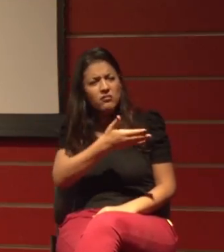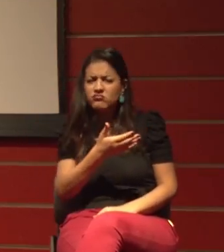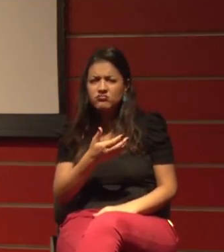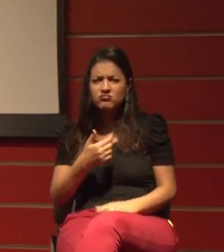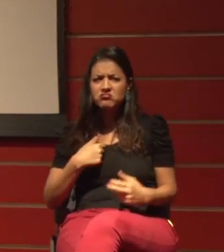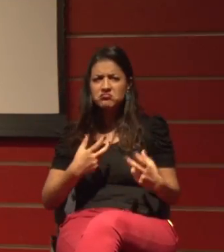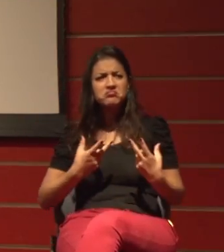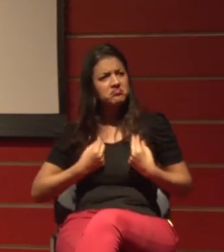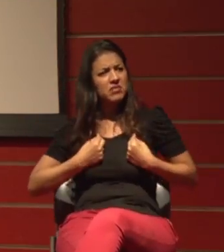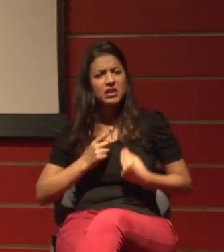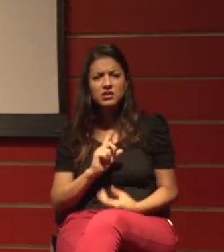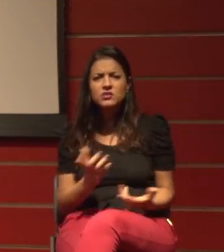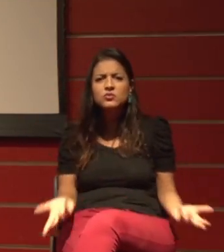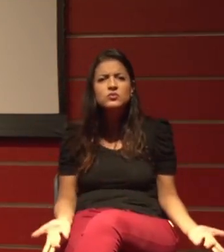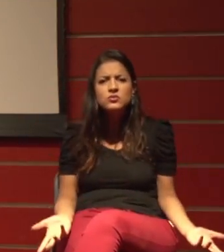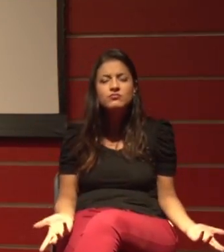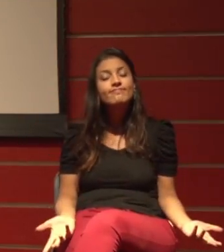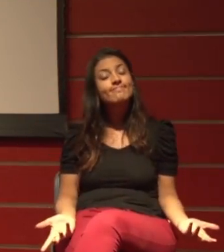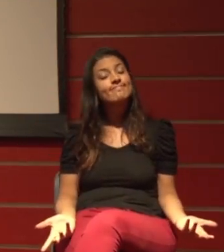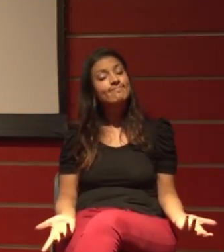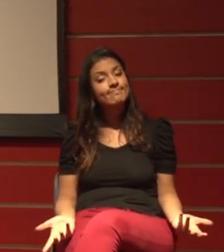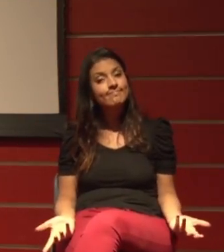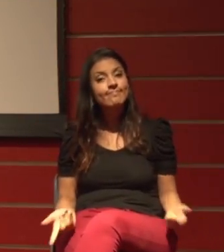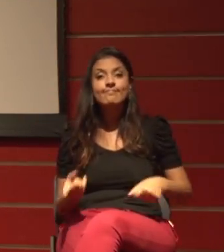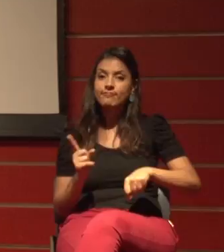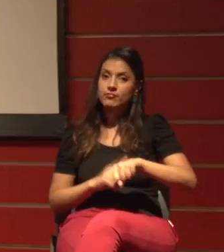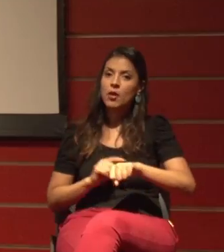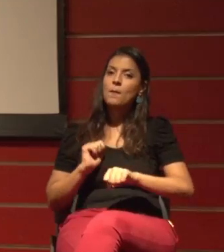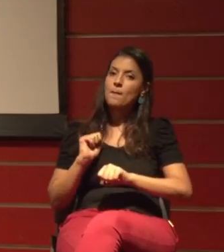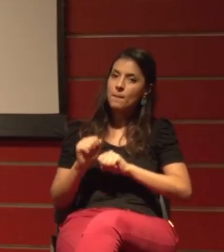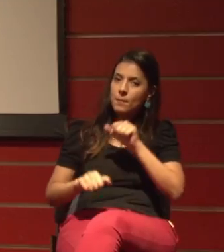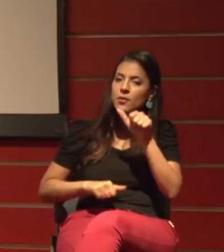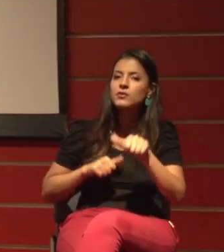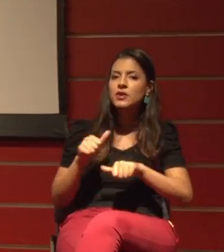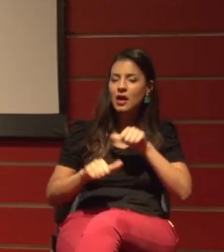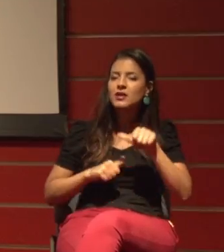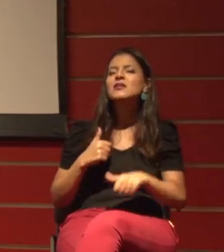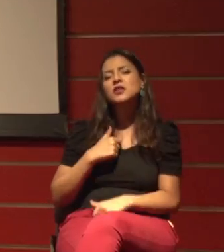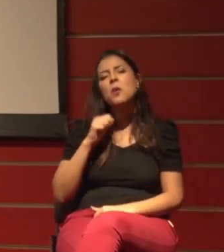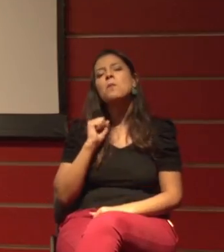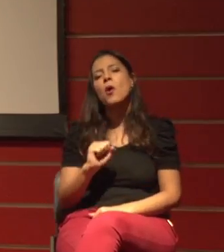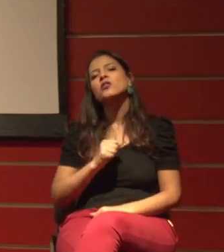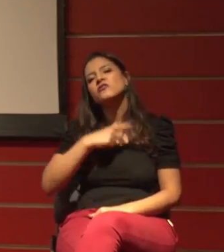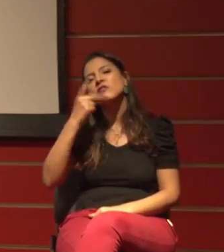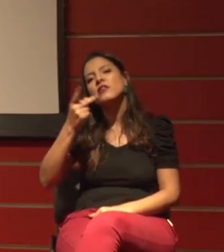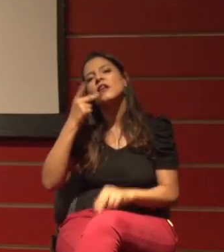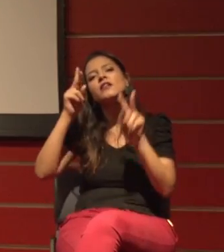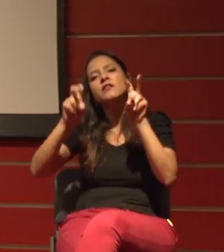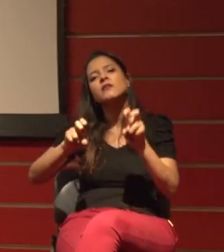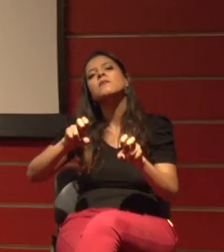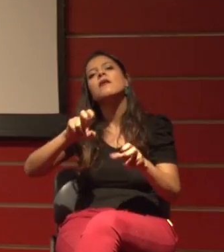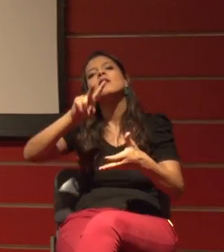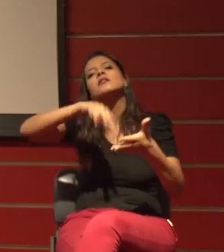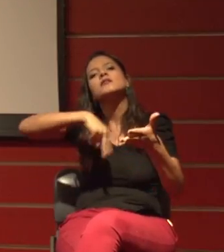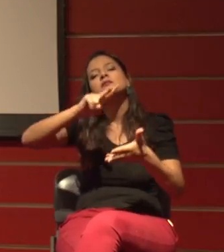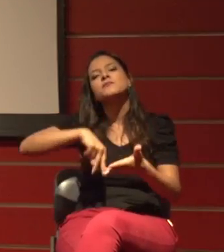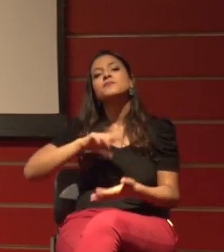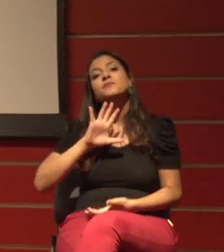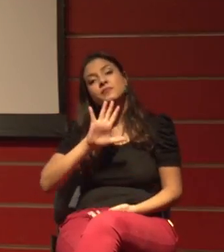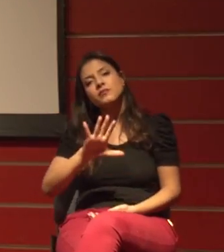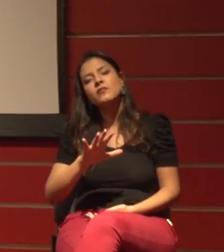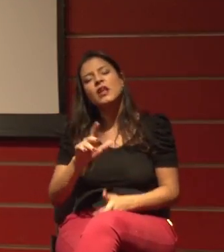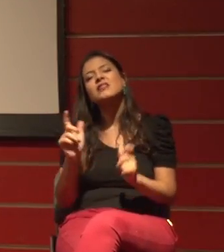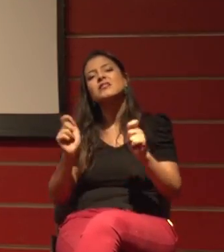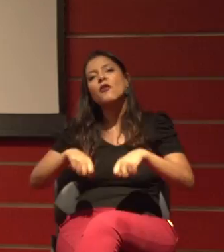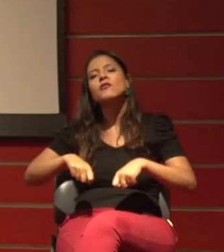no momento de mudar principalmente porque eu posso falar mais da literatura mas eu acho que a gente pode talvez abrir